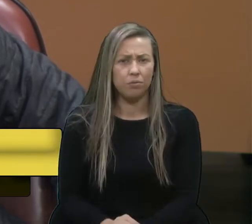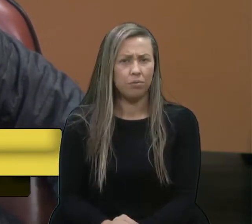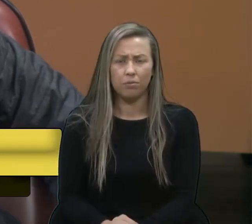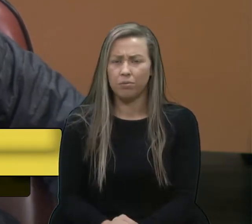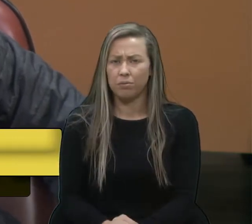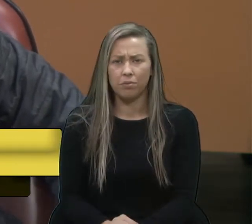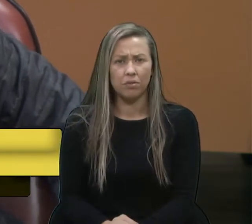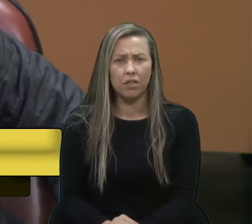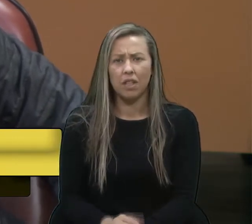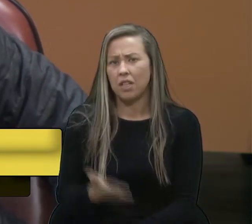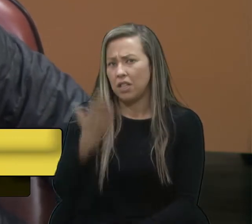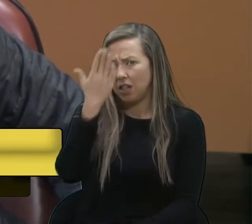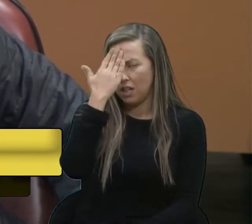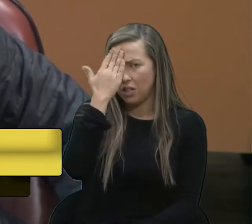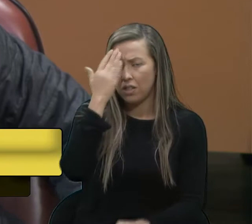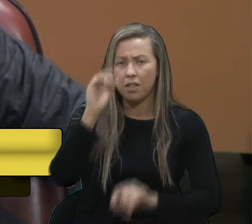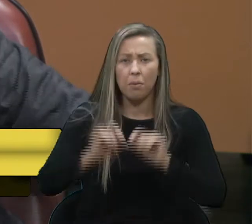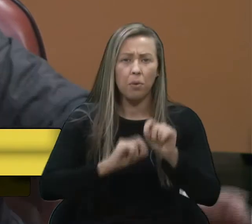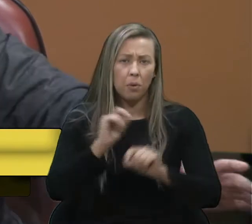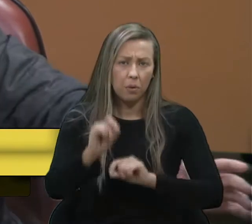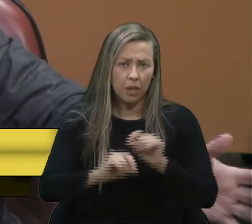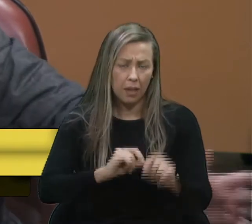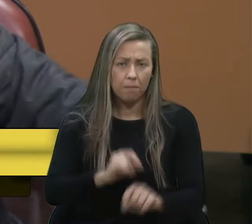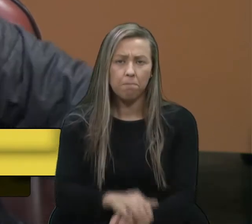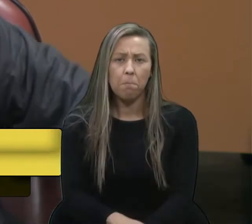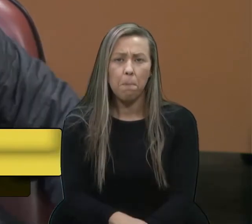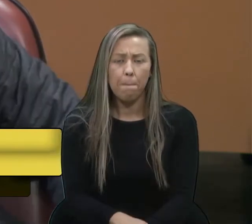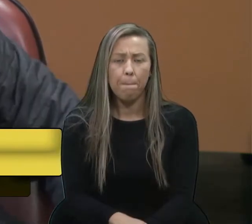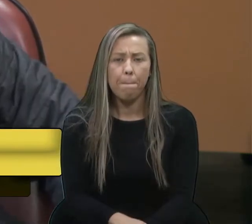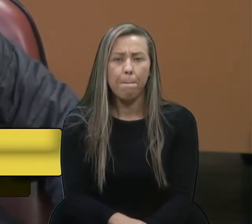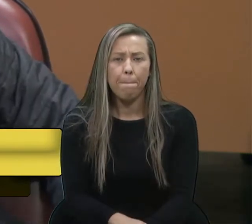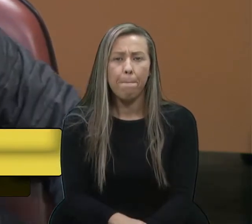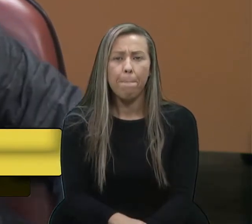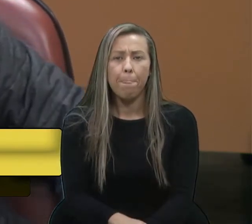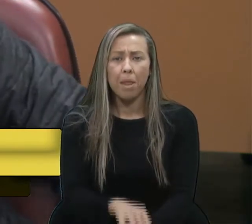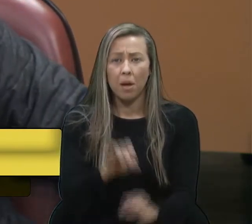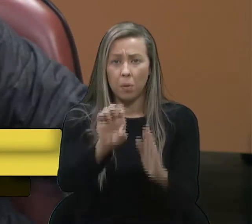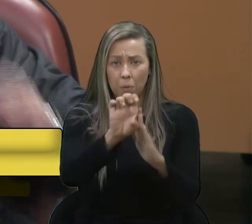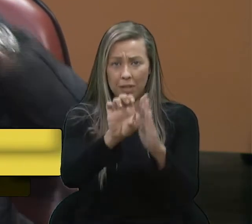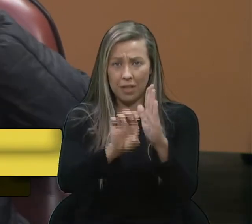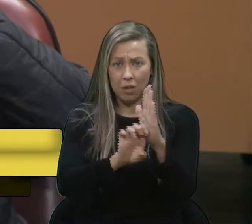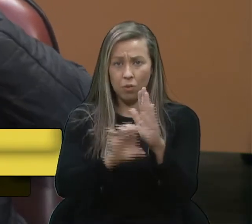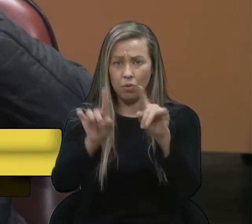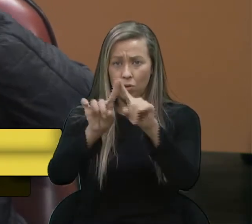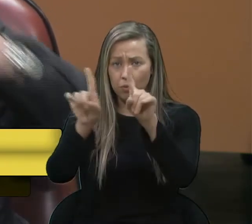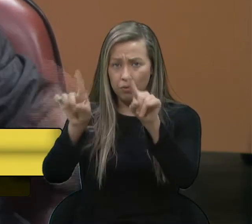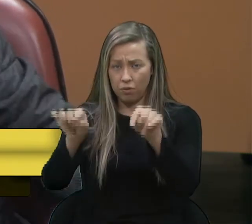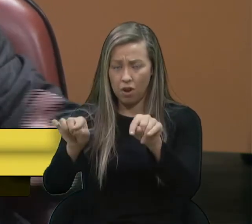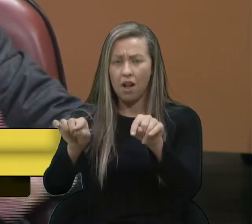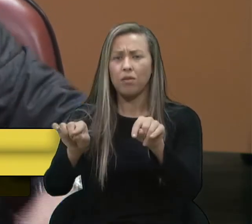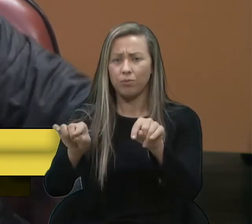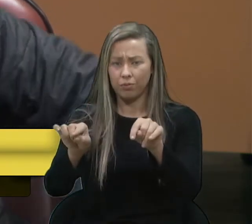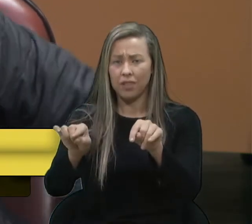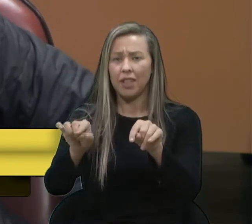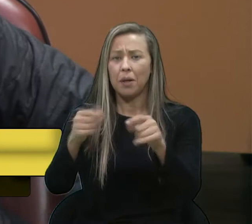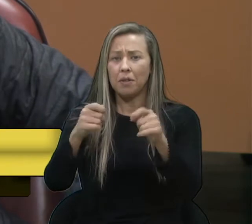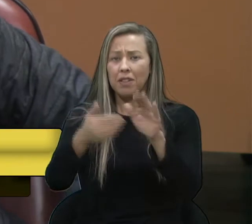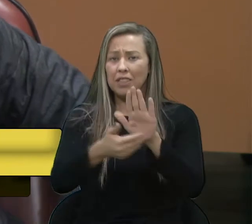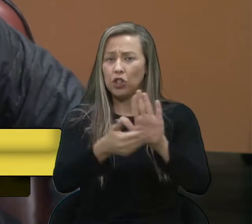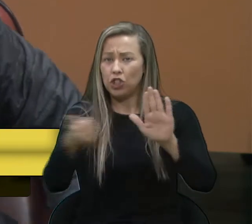gente sabe que, se eu não me engano, pelo Estatuto dos Servidores, ela teve que ser reintegrada,